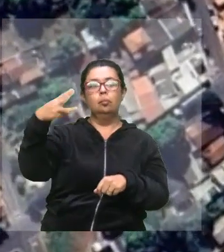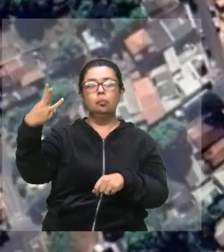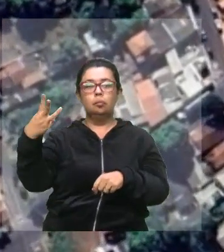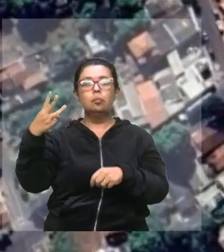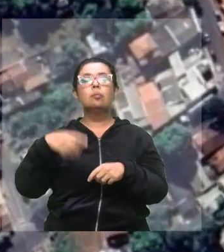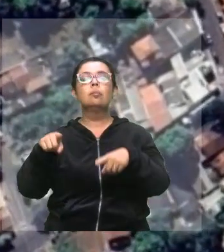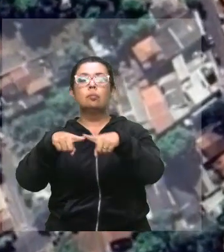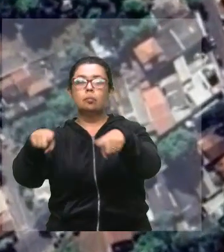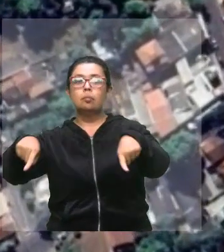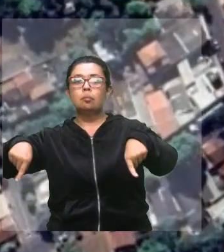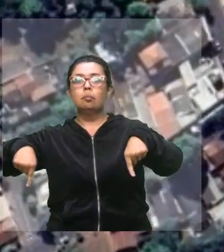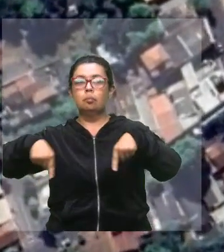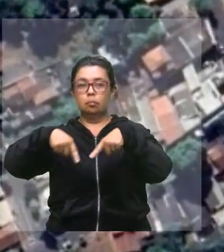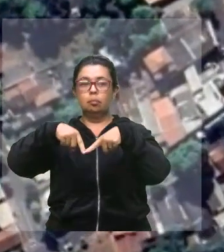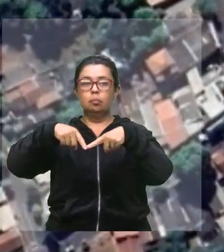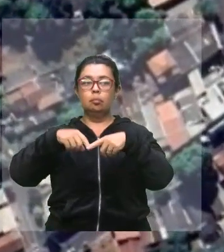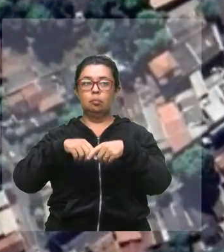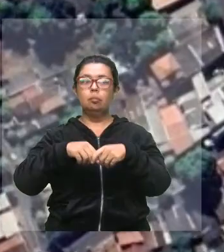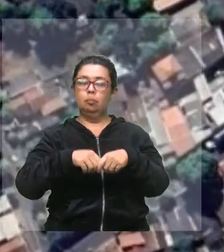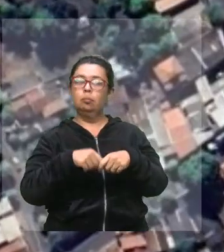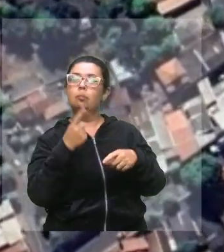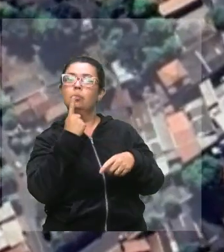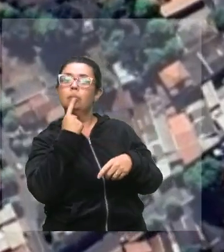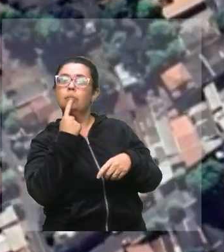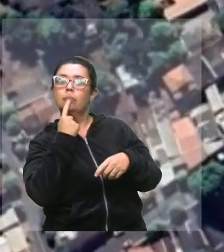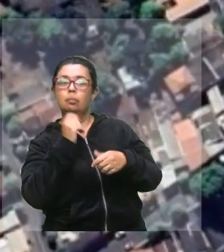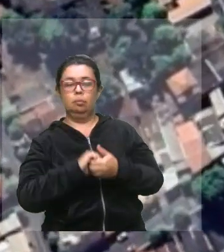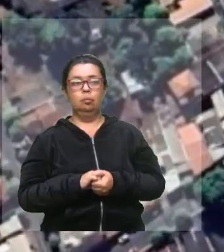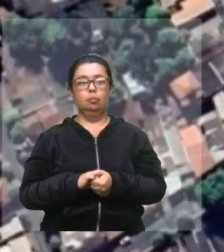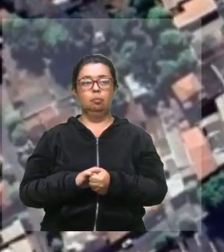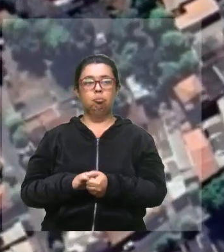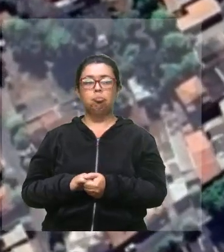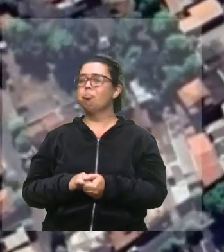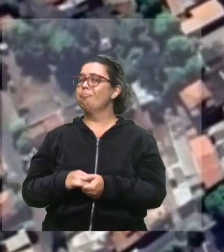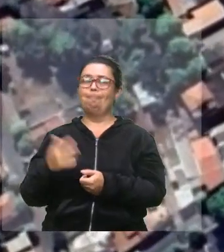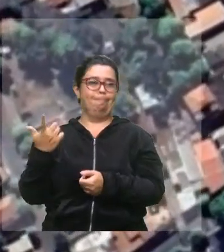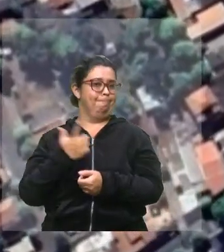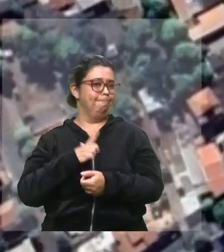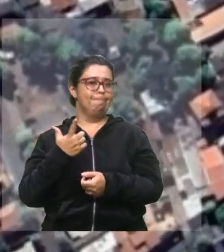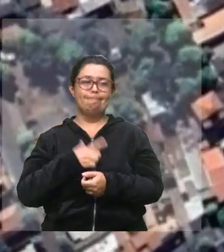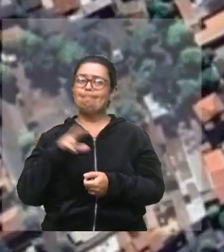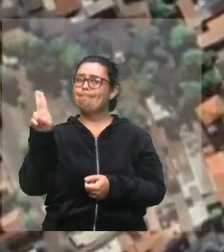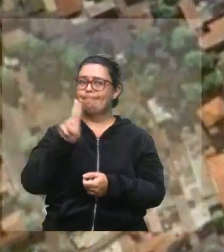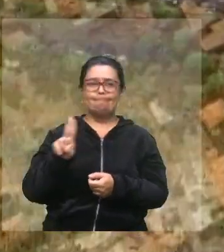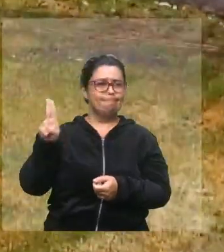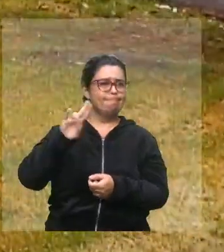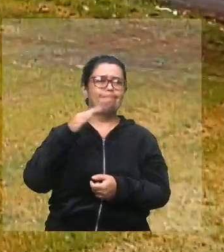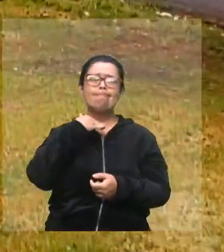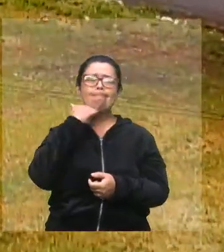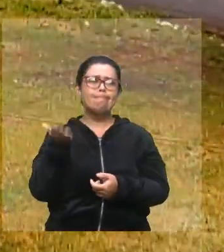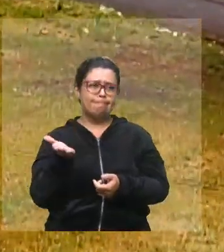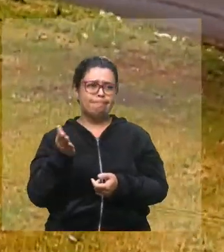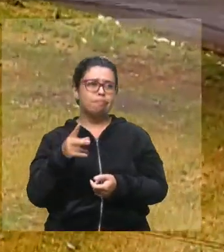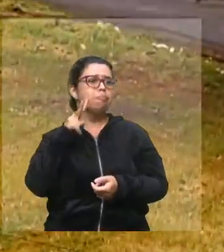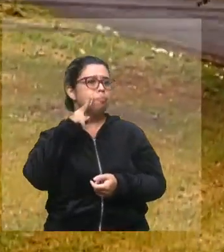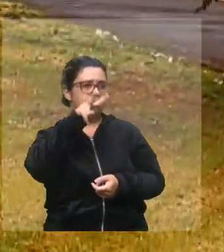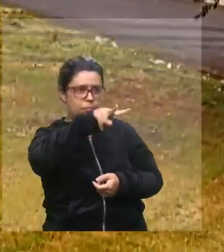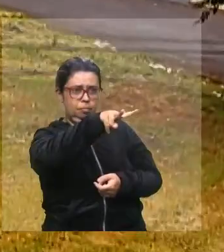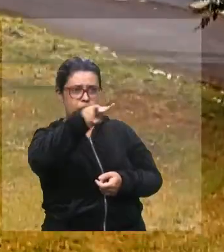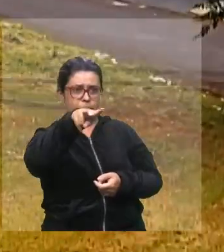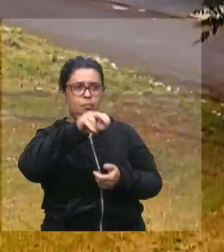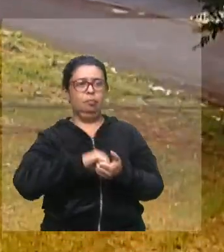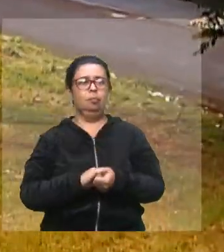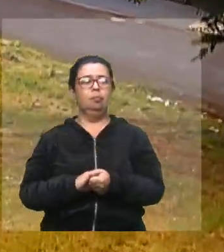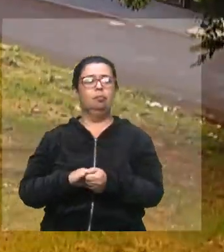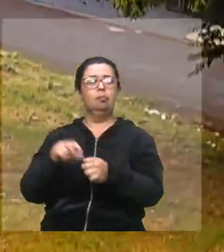Uma área que está ali até hoje sem uso nenhum pelo Poder Executivo. A gente fez